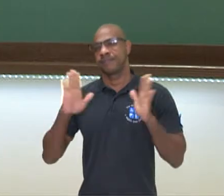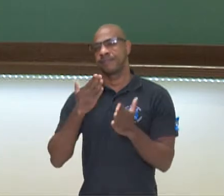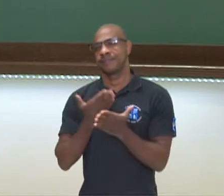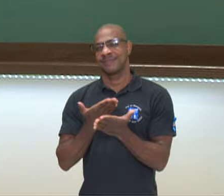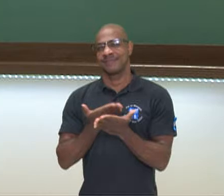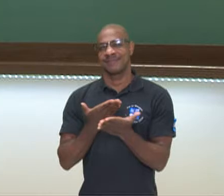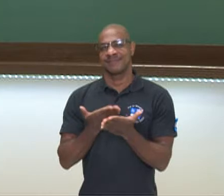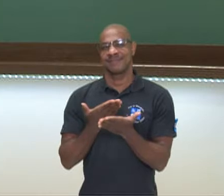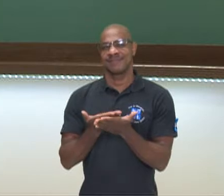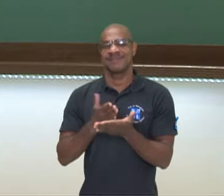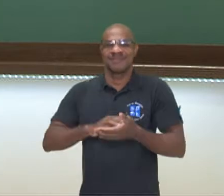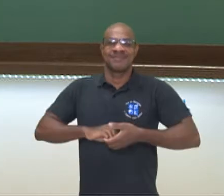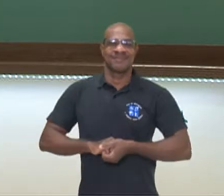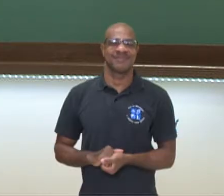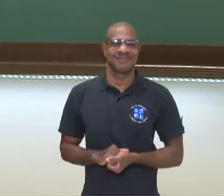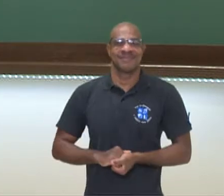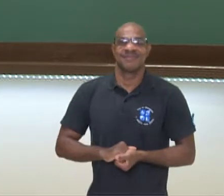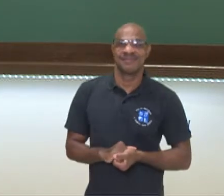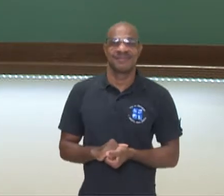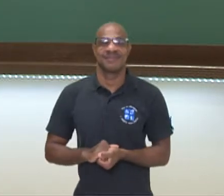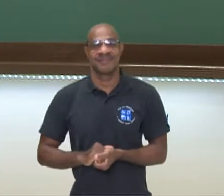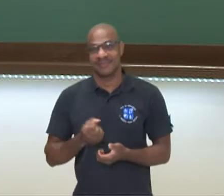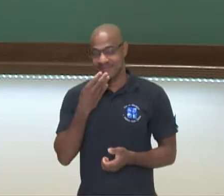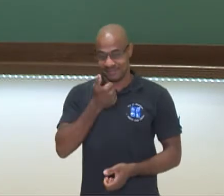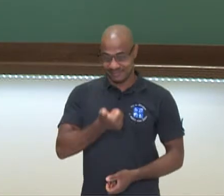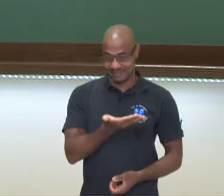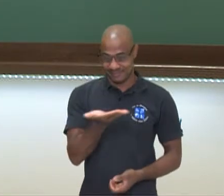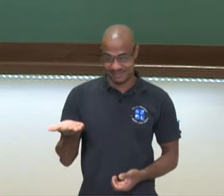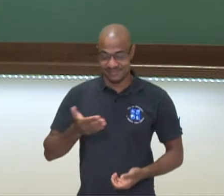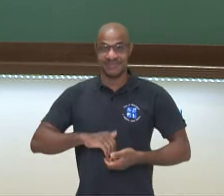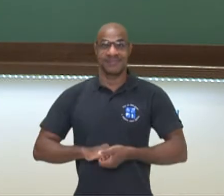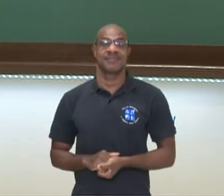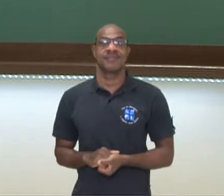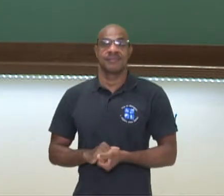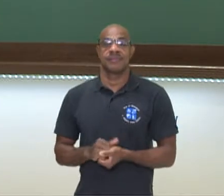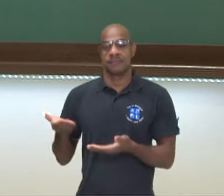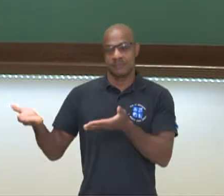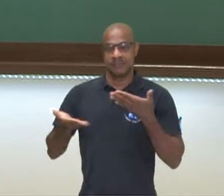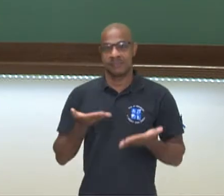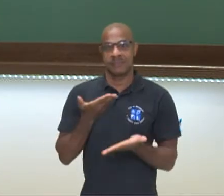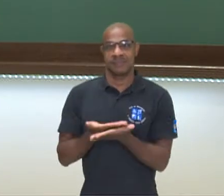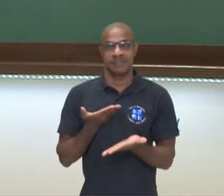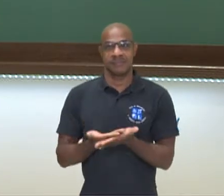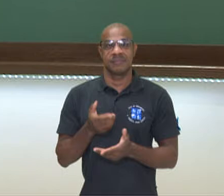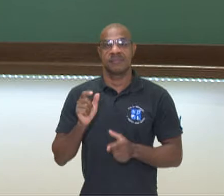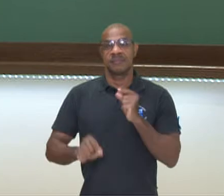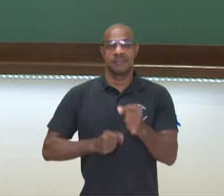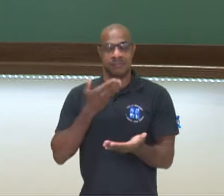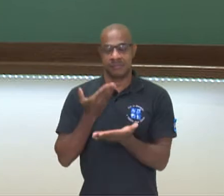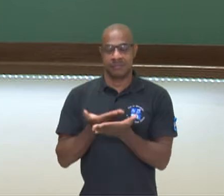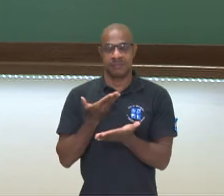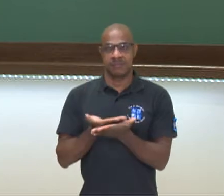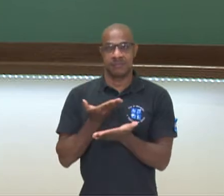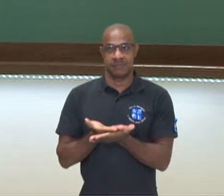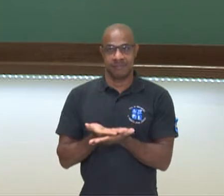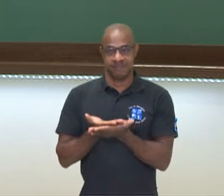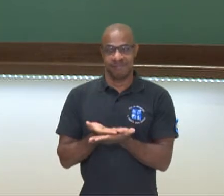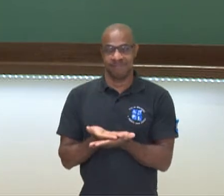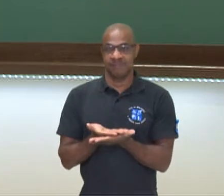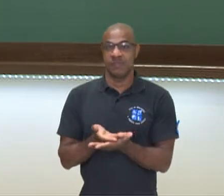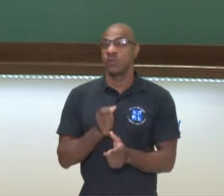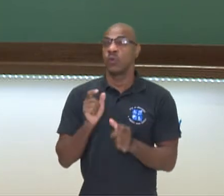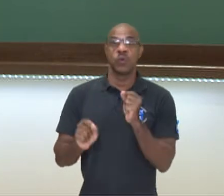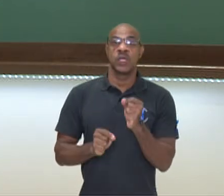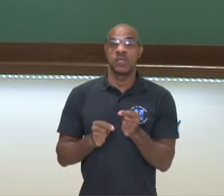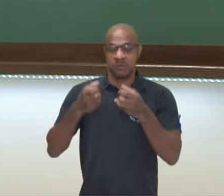Olá, estudantes do programa Mais Aprendizagem. Tudo bem com vocês? Sejam bem-vindos a mais uma aula. E o que será que